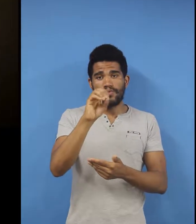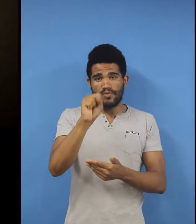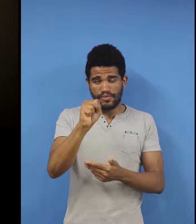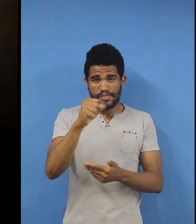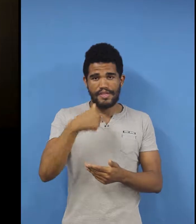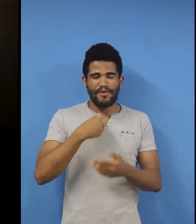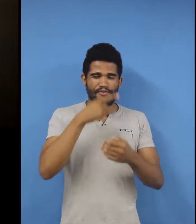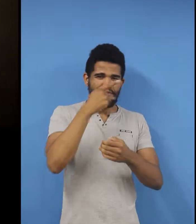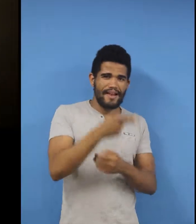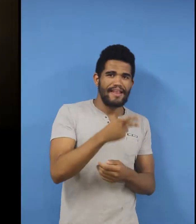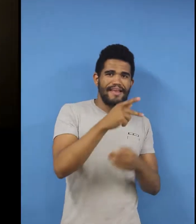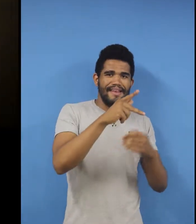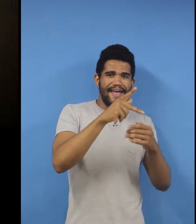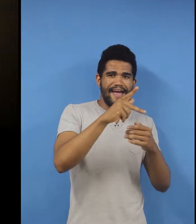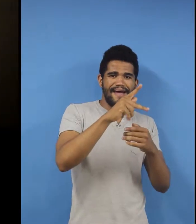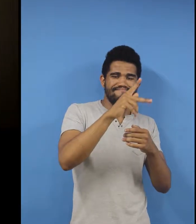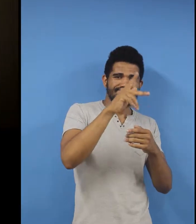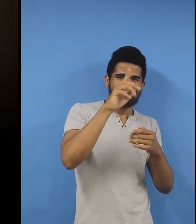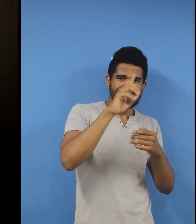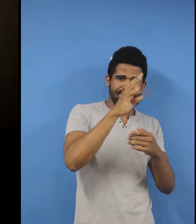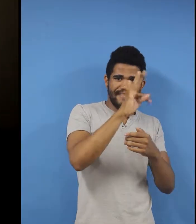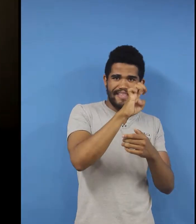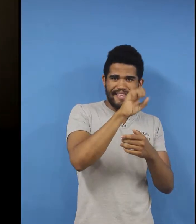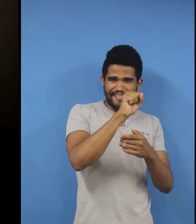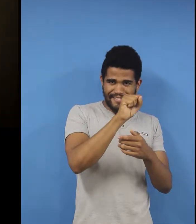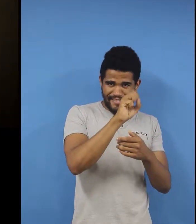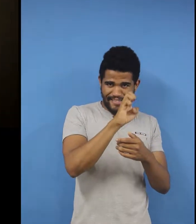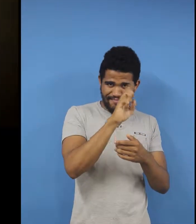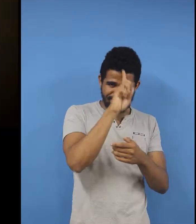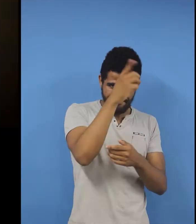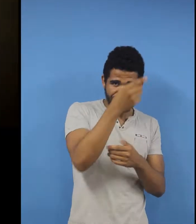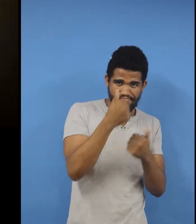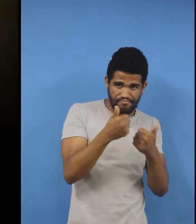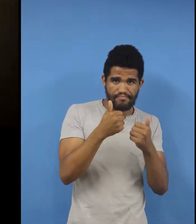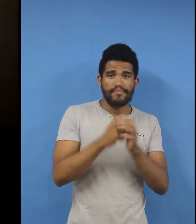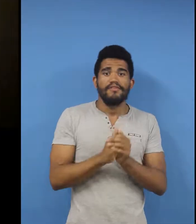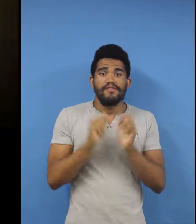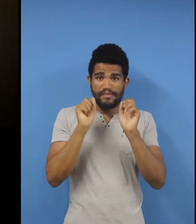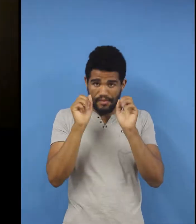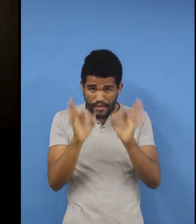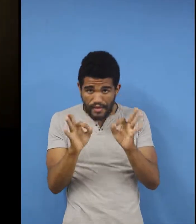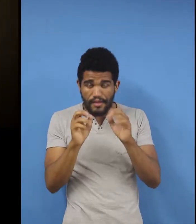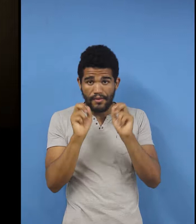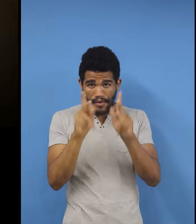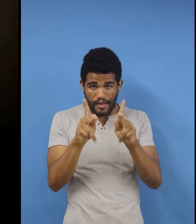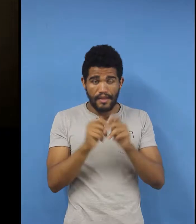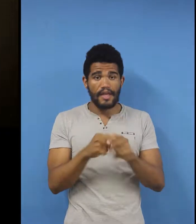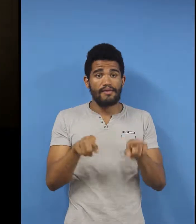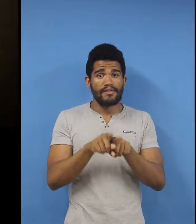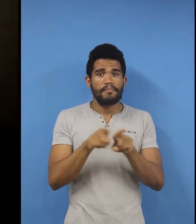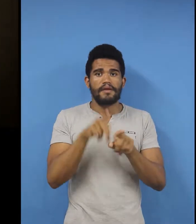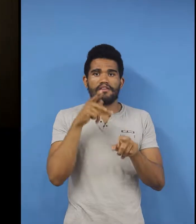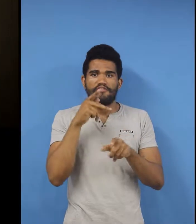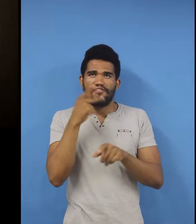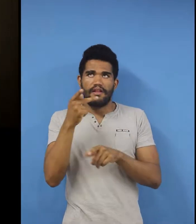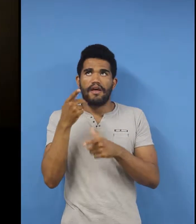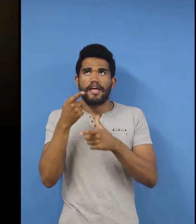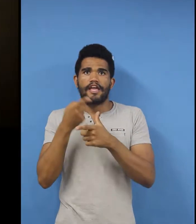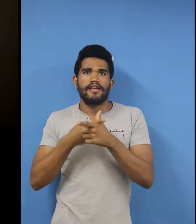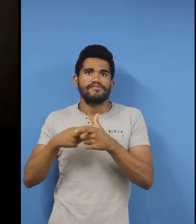que eu falei na tese. As ideias que eu falei na tese, certo? Eu também gosto de chamar de